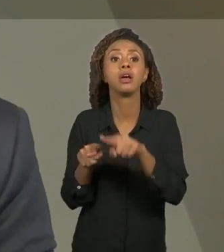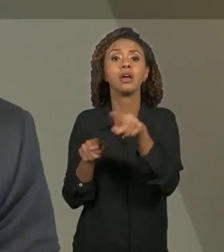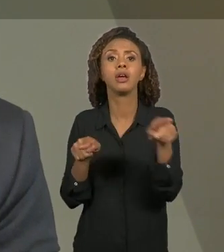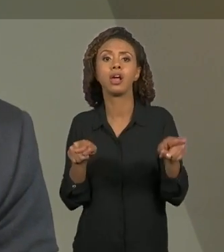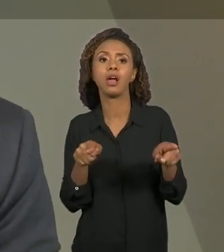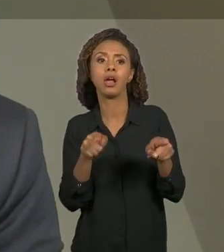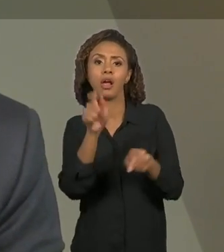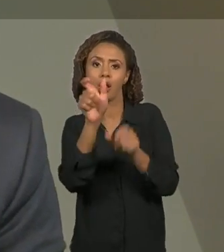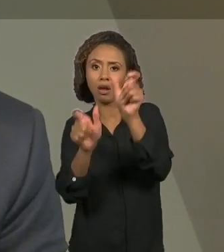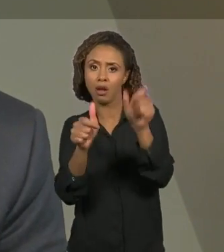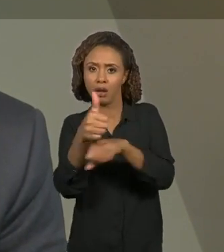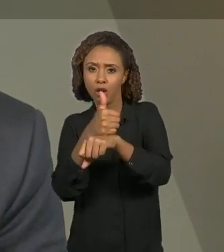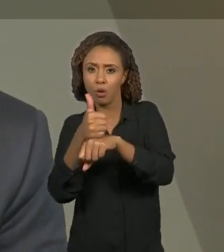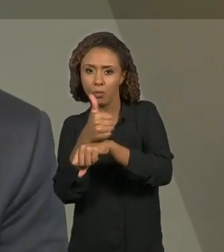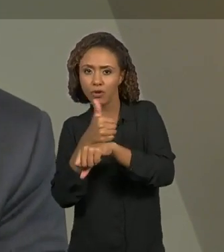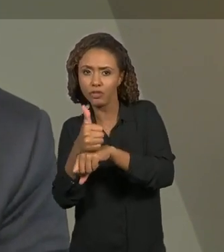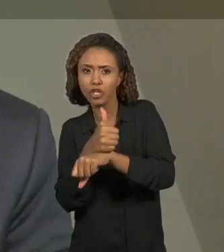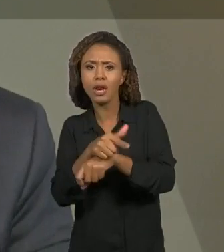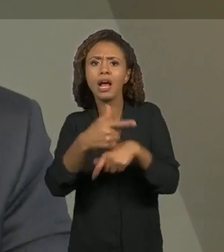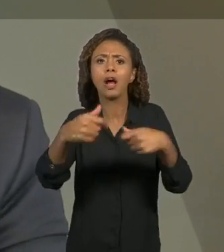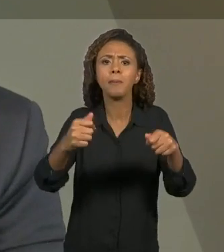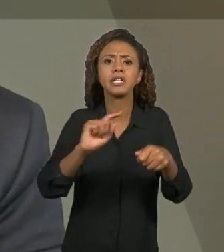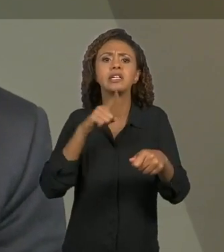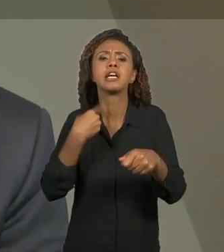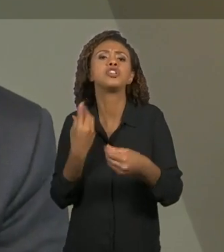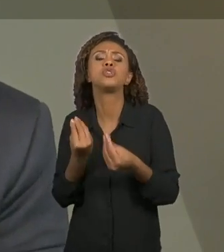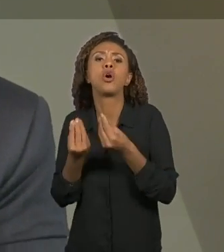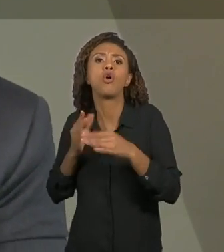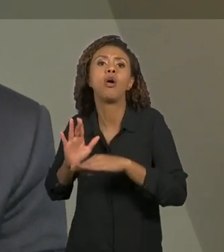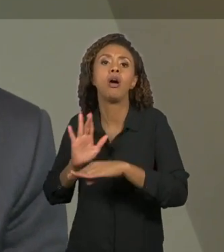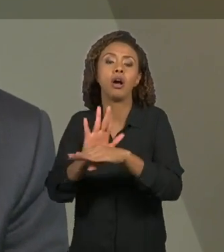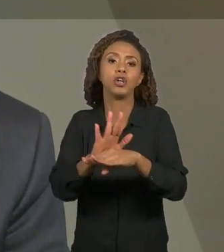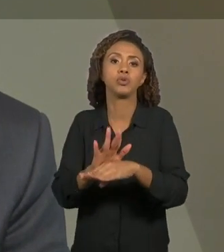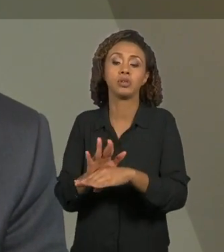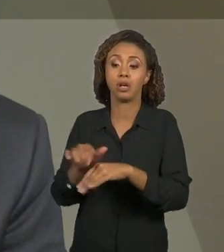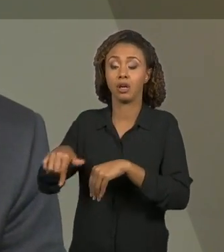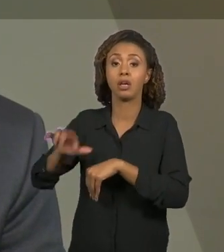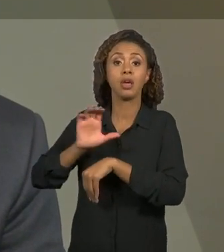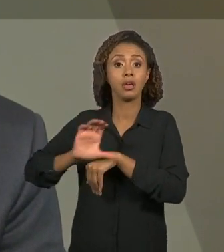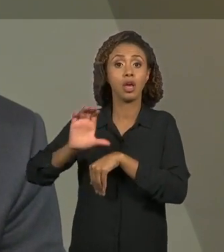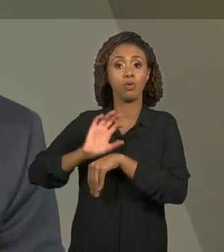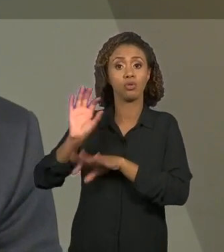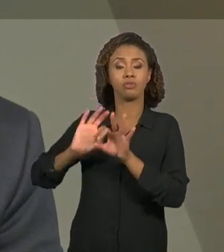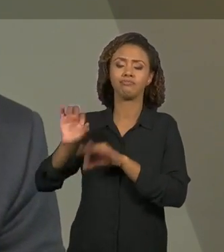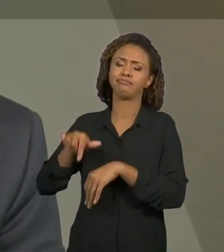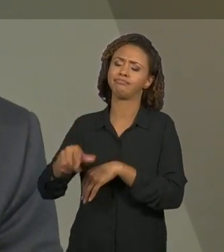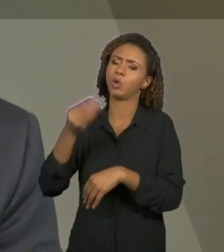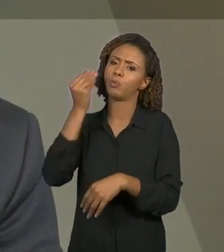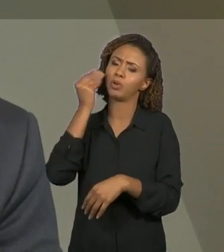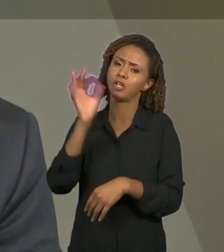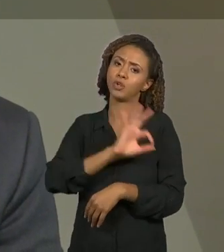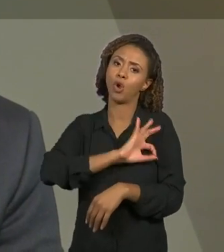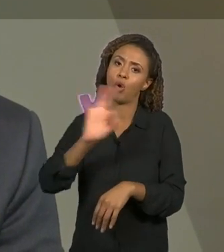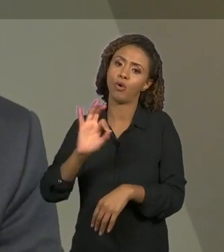que a gente fornece ele como faz para ele como a gente formato esse curso que é uma oportunidade inter para o cleia